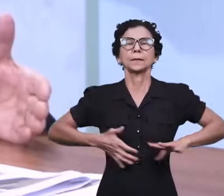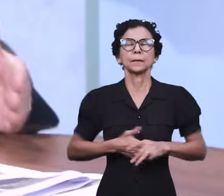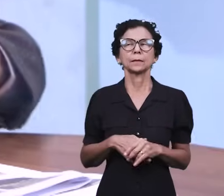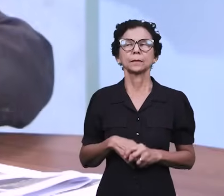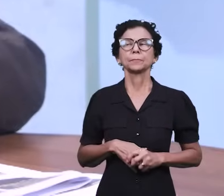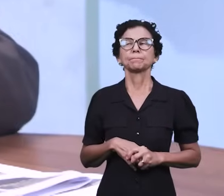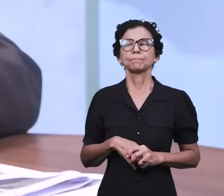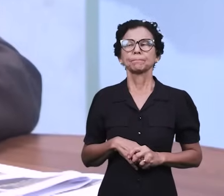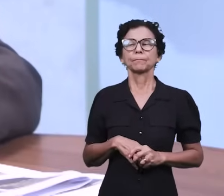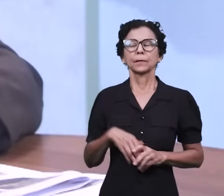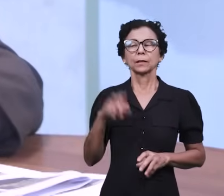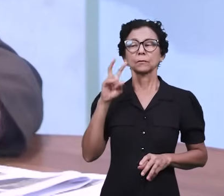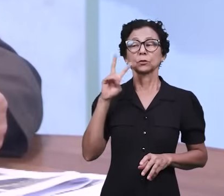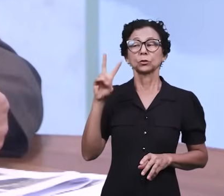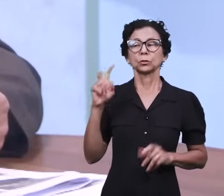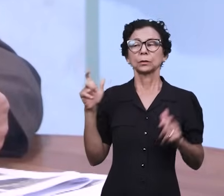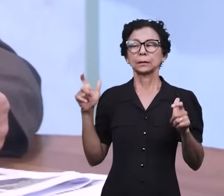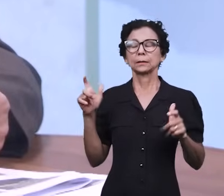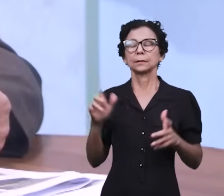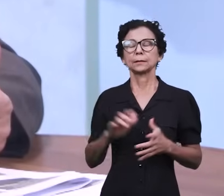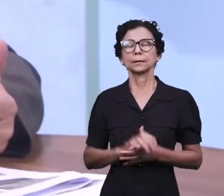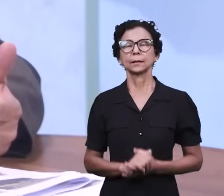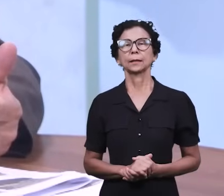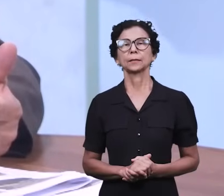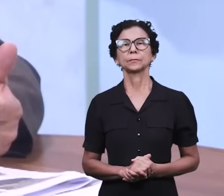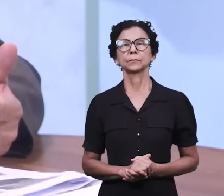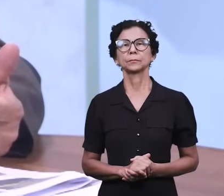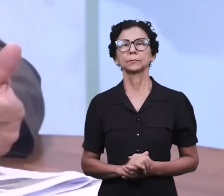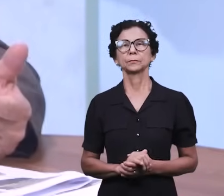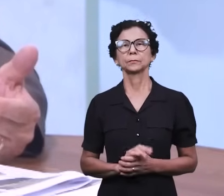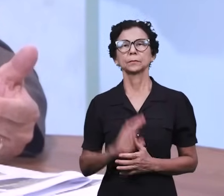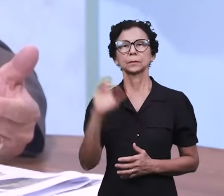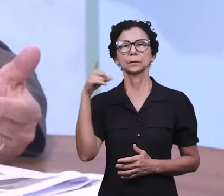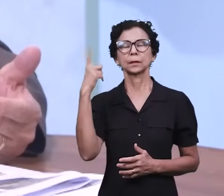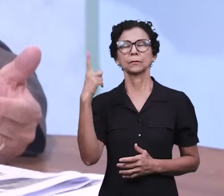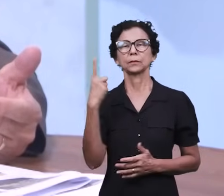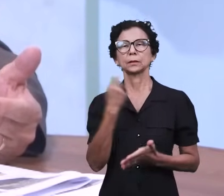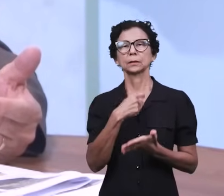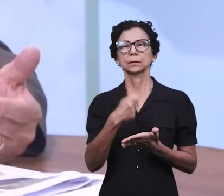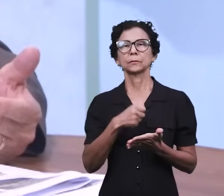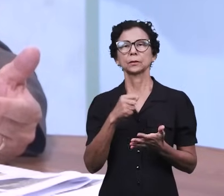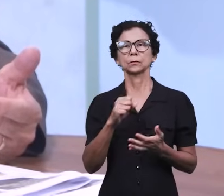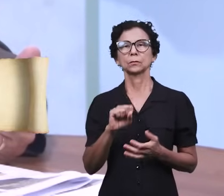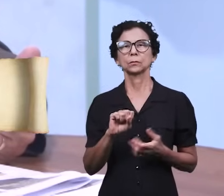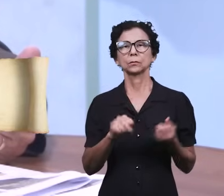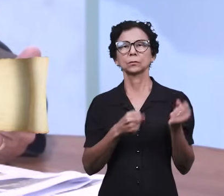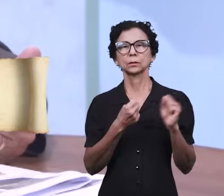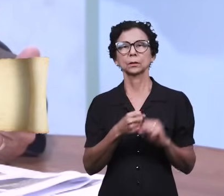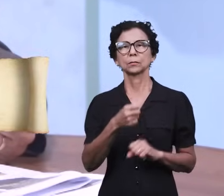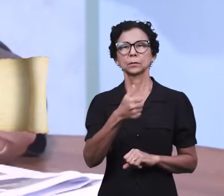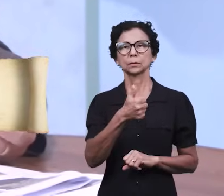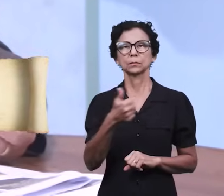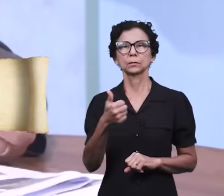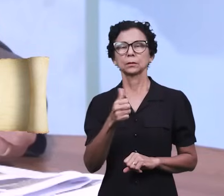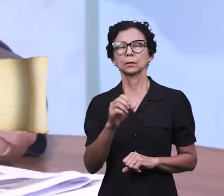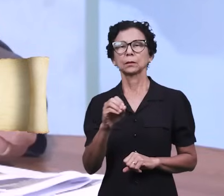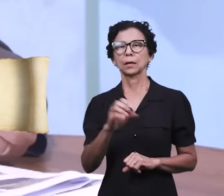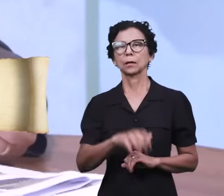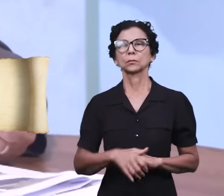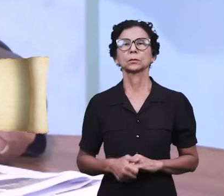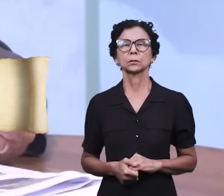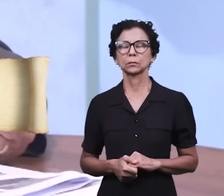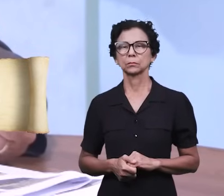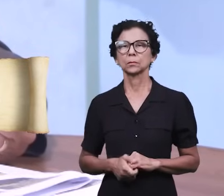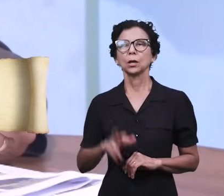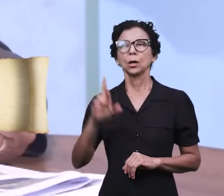lugar. Foi ele que escreveu no Salmo 110, jurou o Senhor e não se arrependerá.